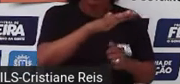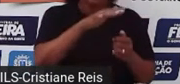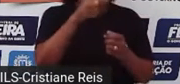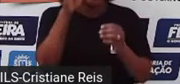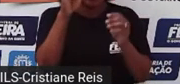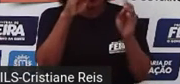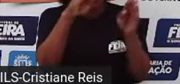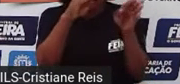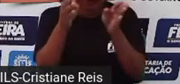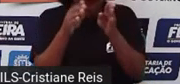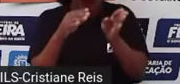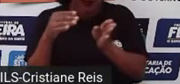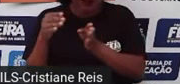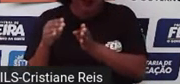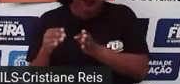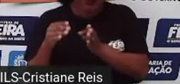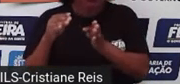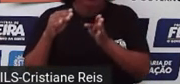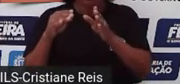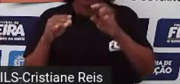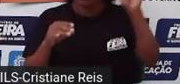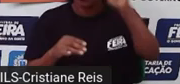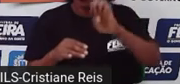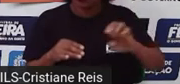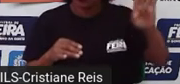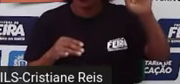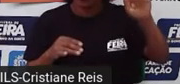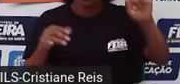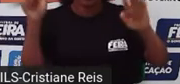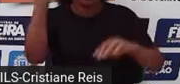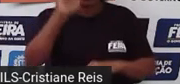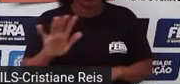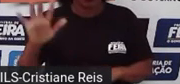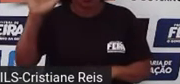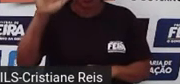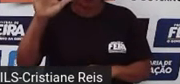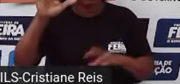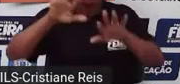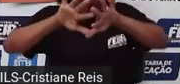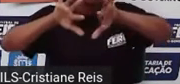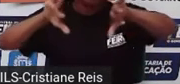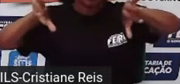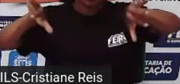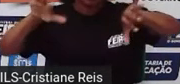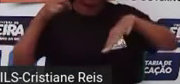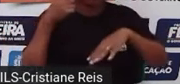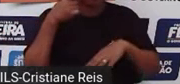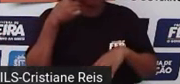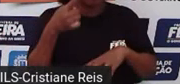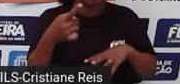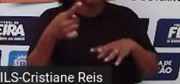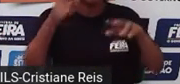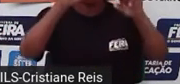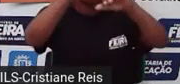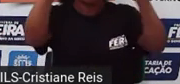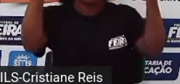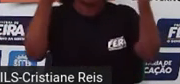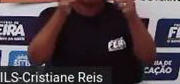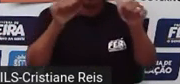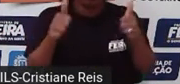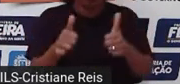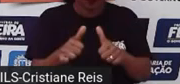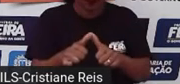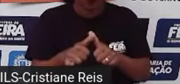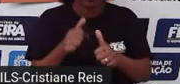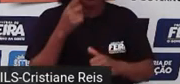Ásia né da Europa Aqui nós temos os montes urais então analisando esse mapa né É altimétrico já